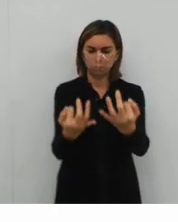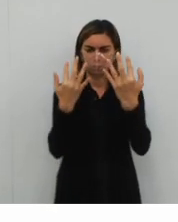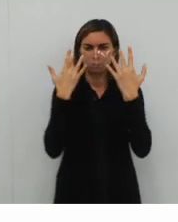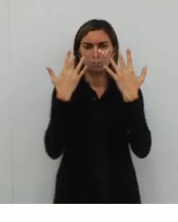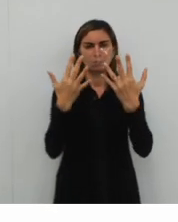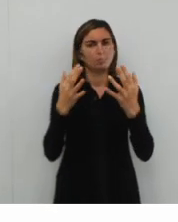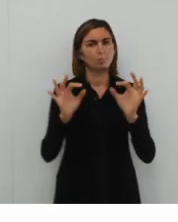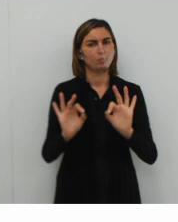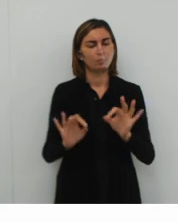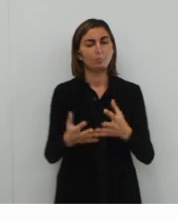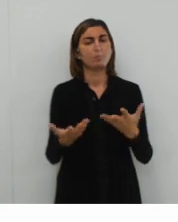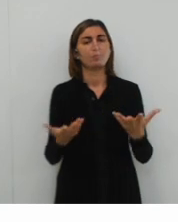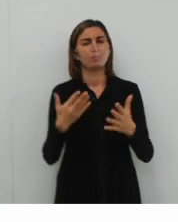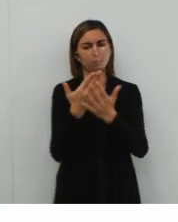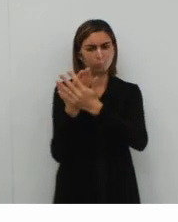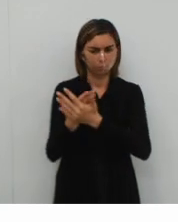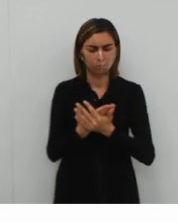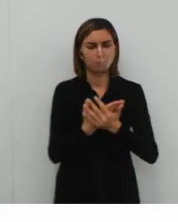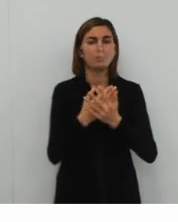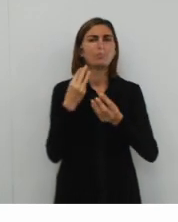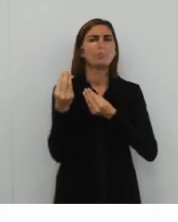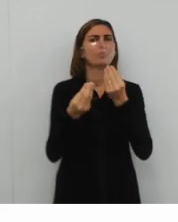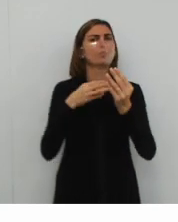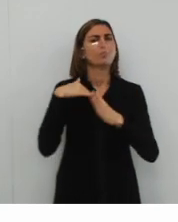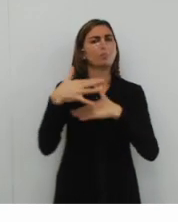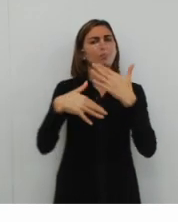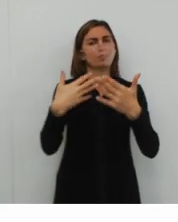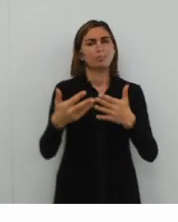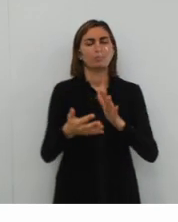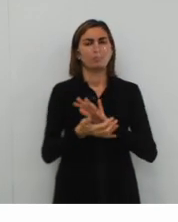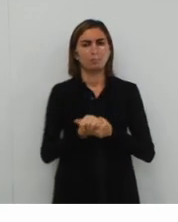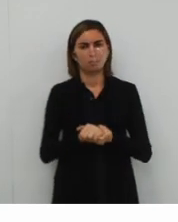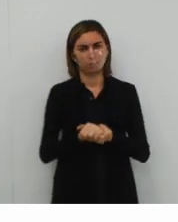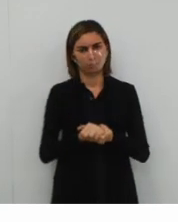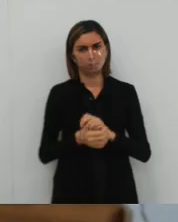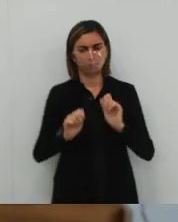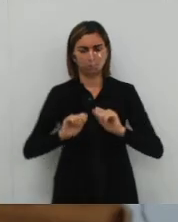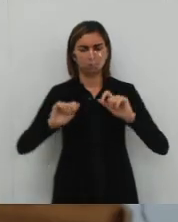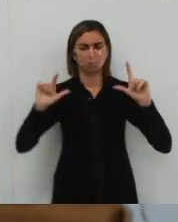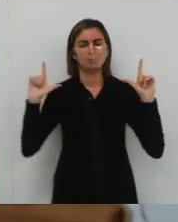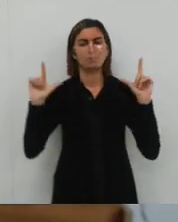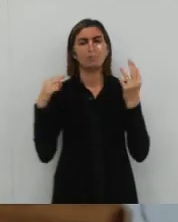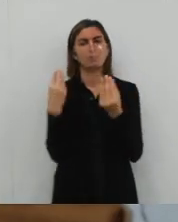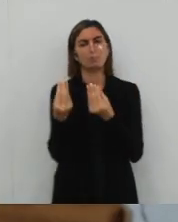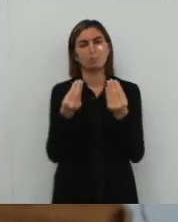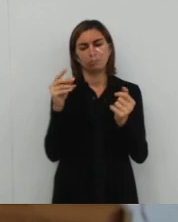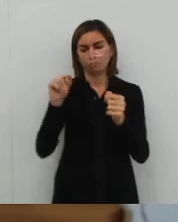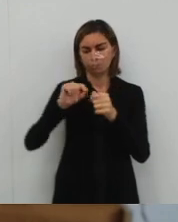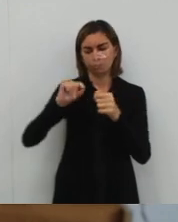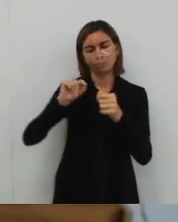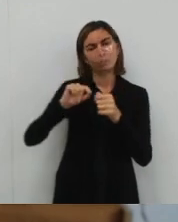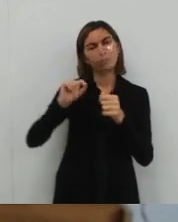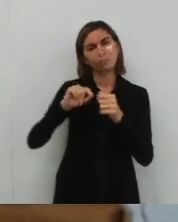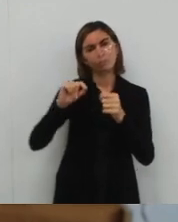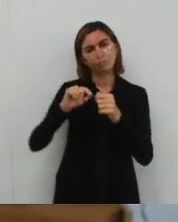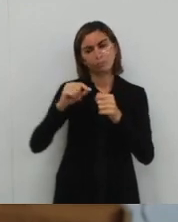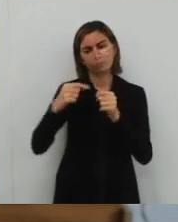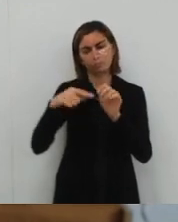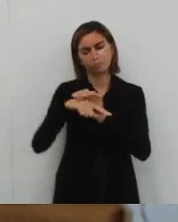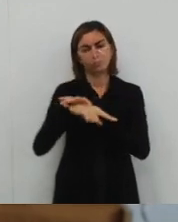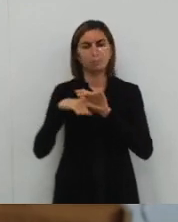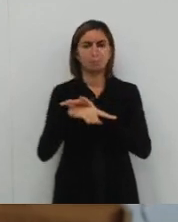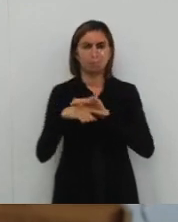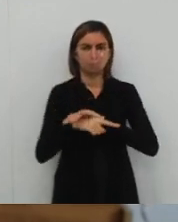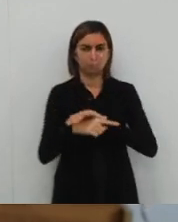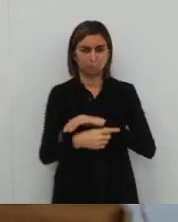tá? Então, como é que ele desenvolveu a sua situação? Pode voltar para mim. Como é que ele fez a sua pesquisa?